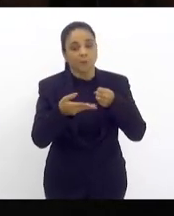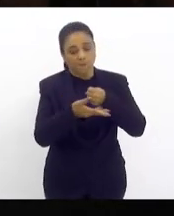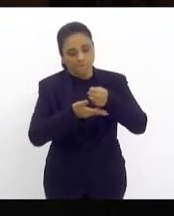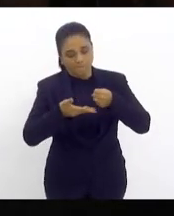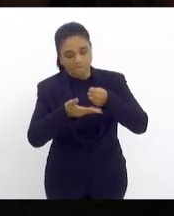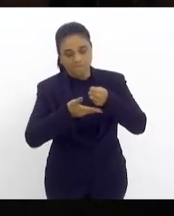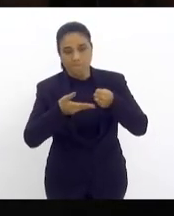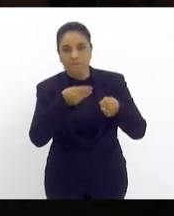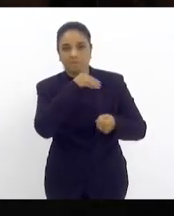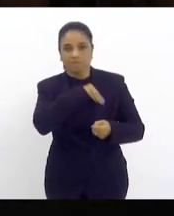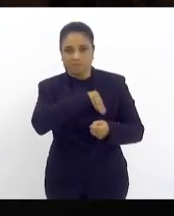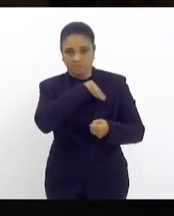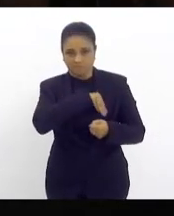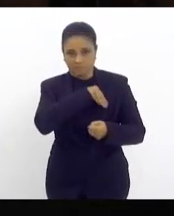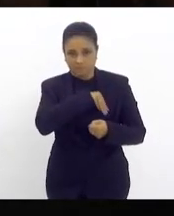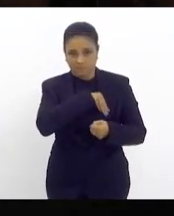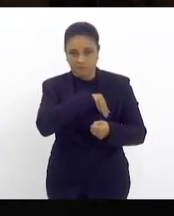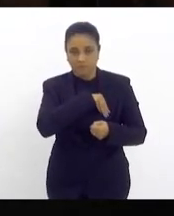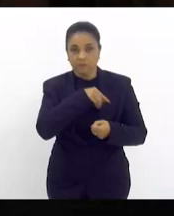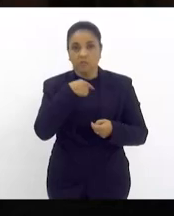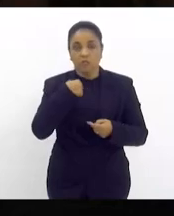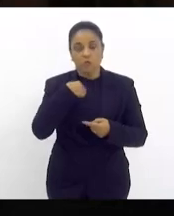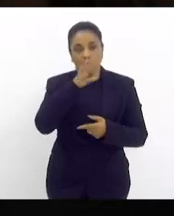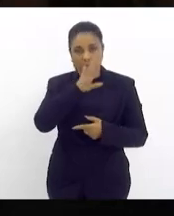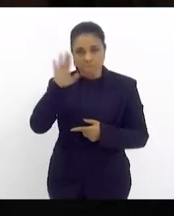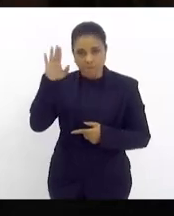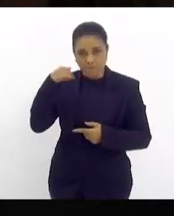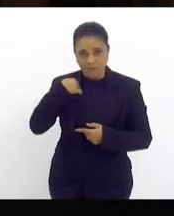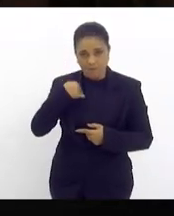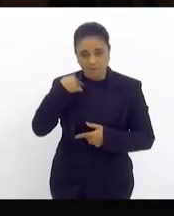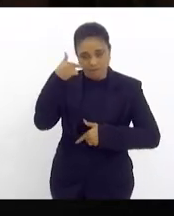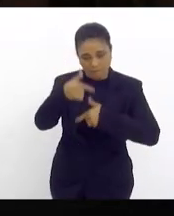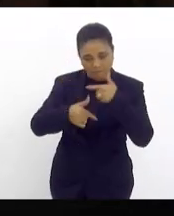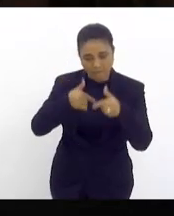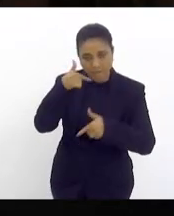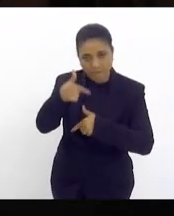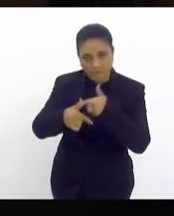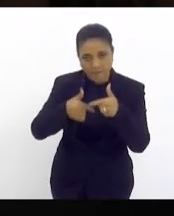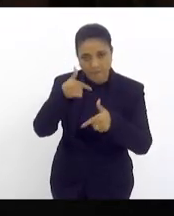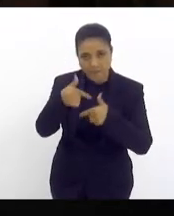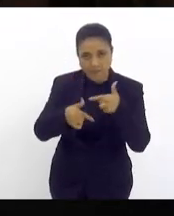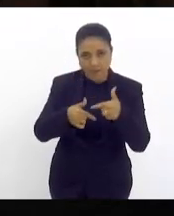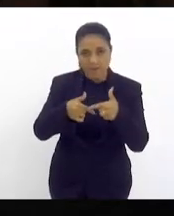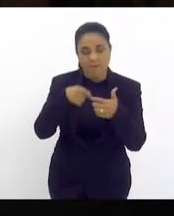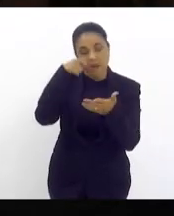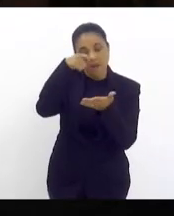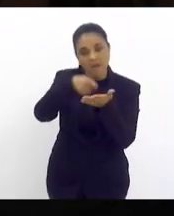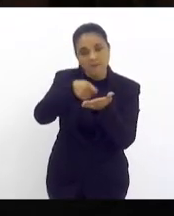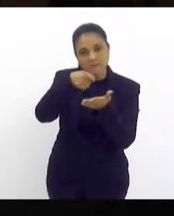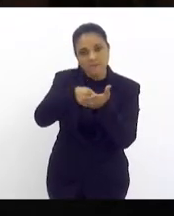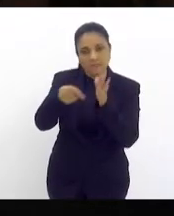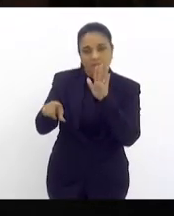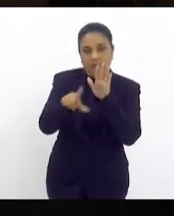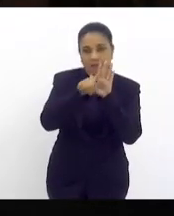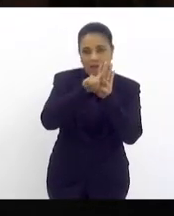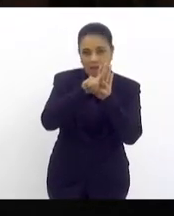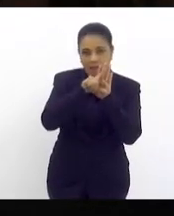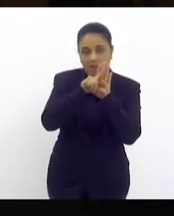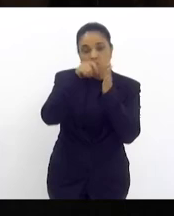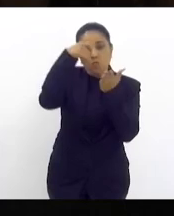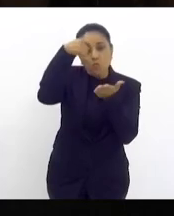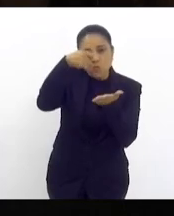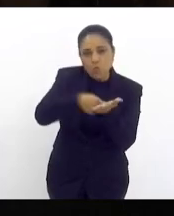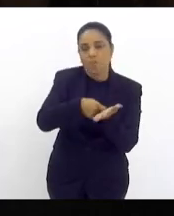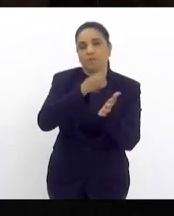e o nosso mandato tá atuando para que essas exigências em leis sejam